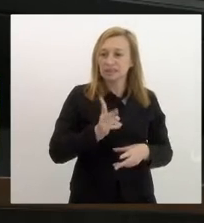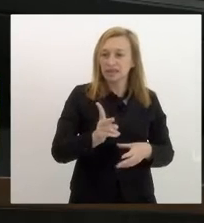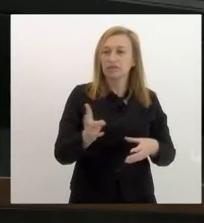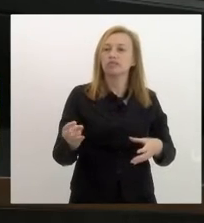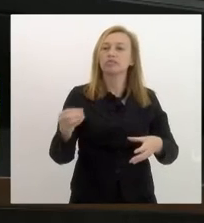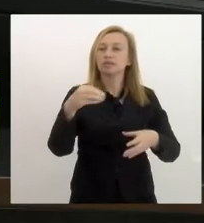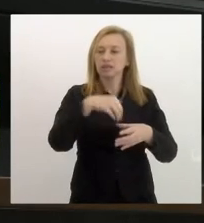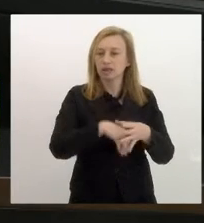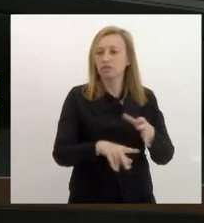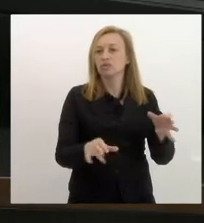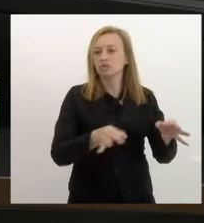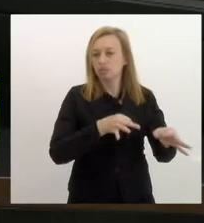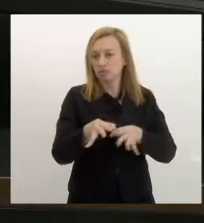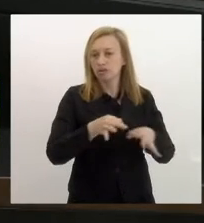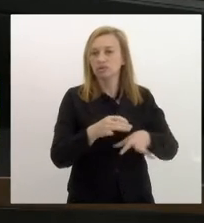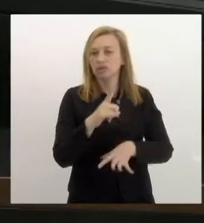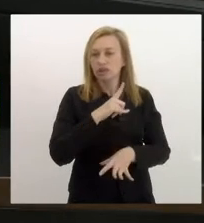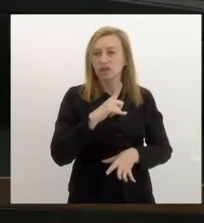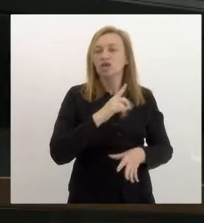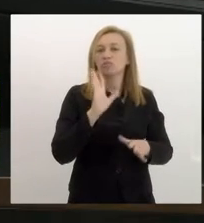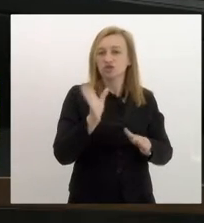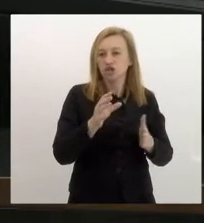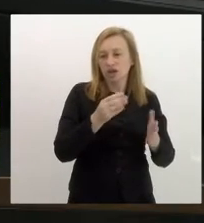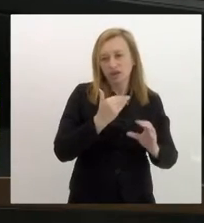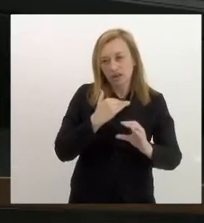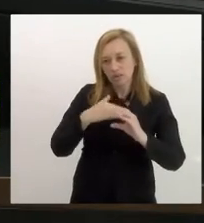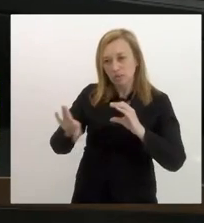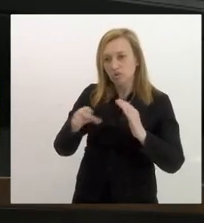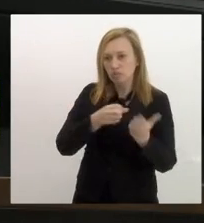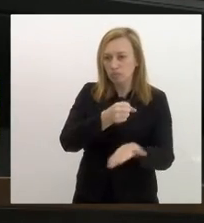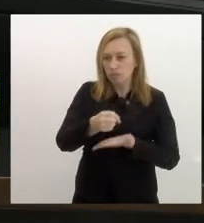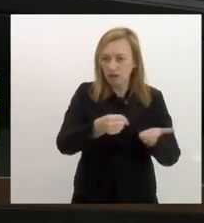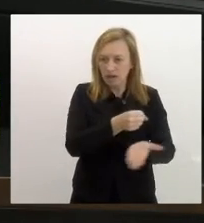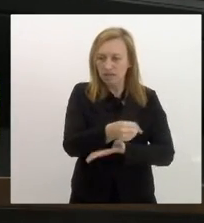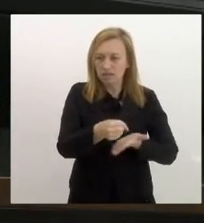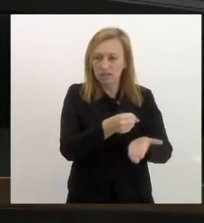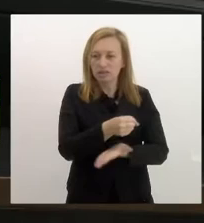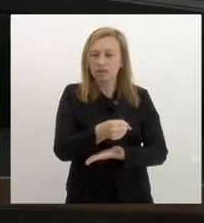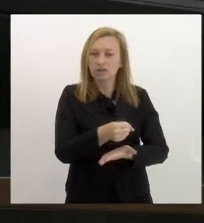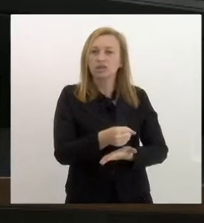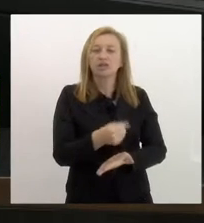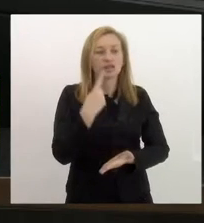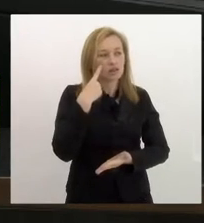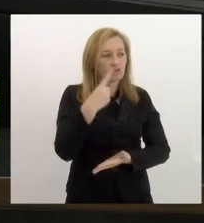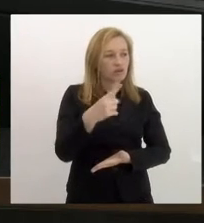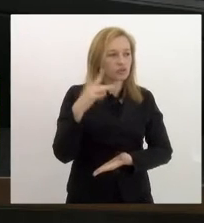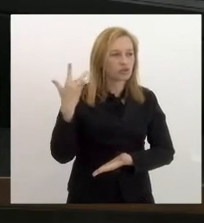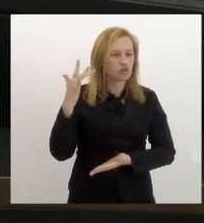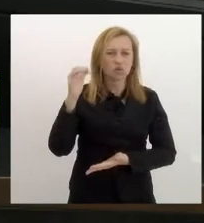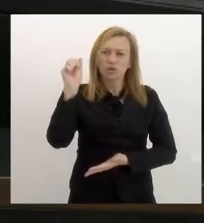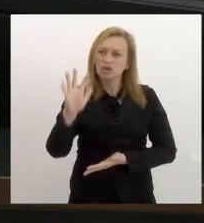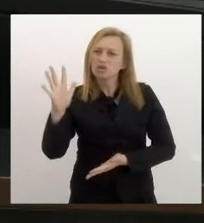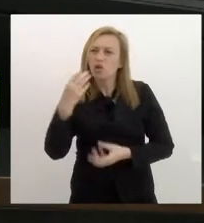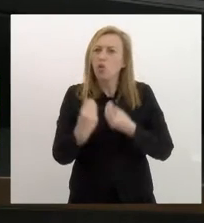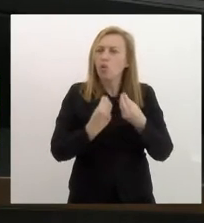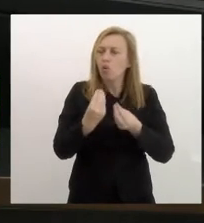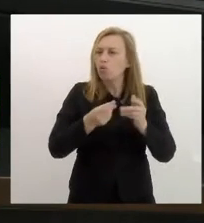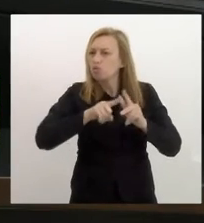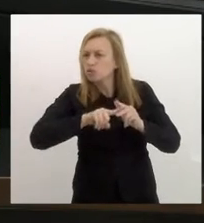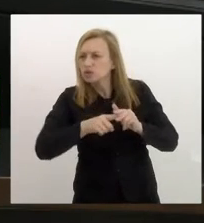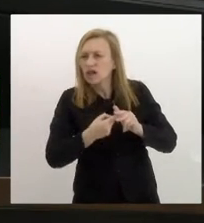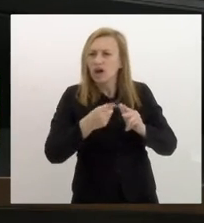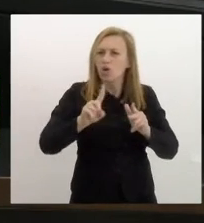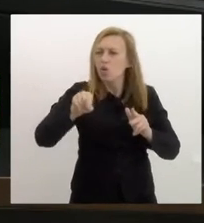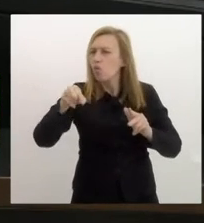como a gente já encaminhou o cenário base a gente teria que ver com o Tesouro Nacional como é que a gente poderia ajustar